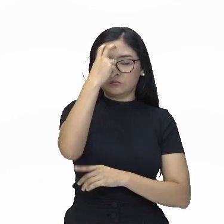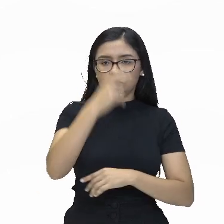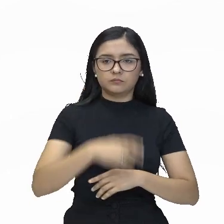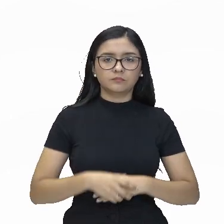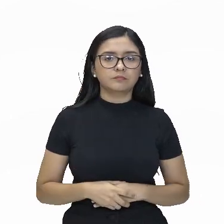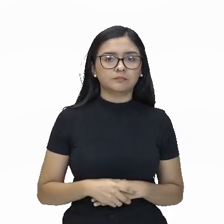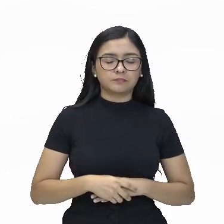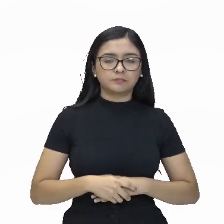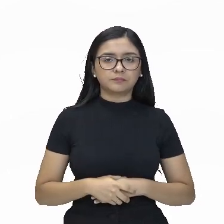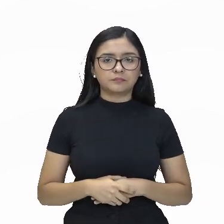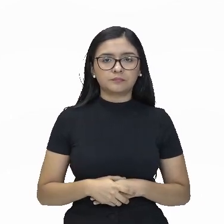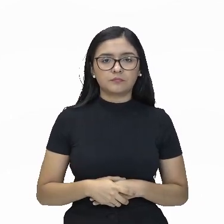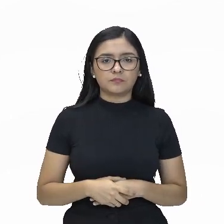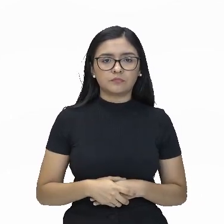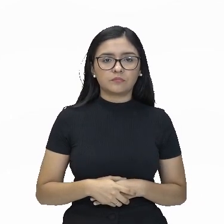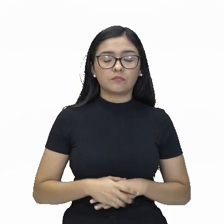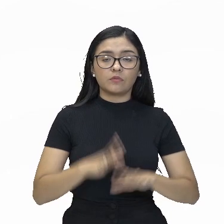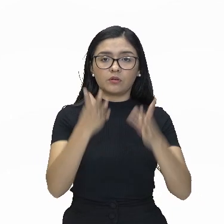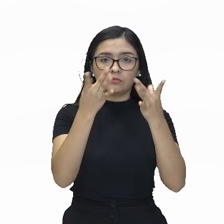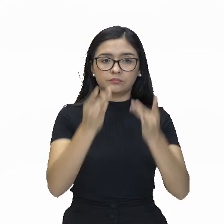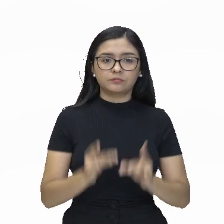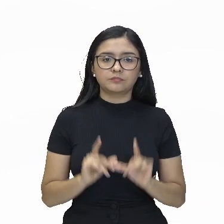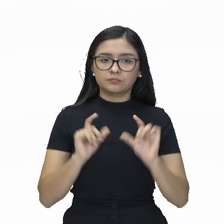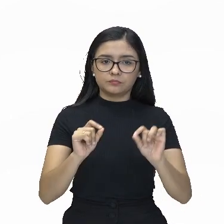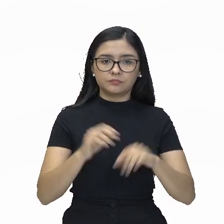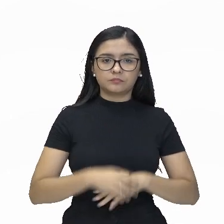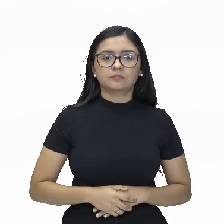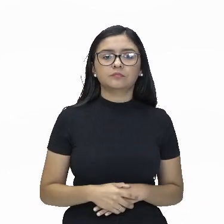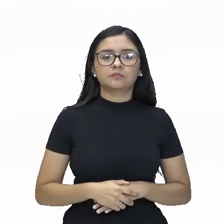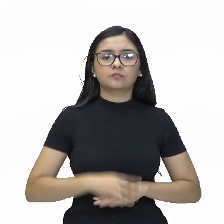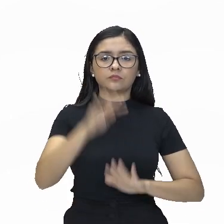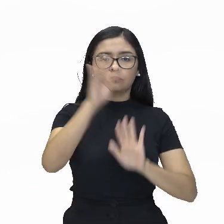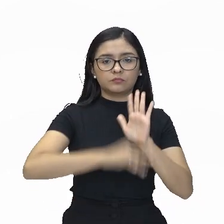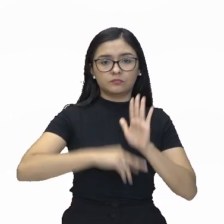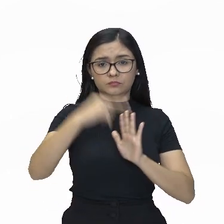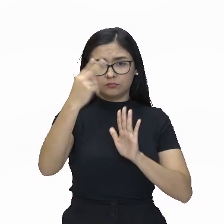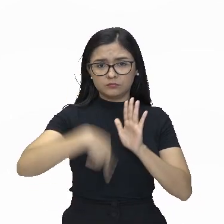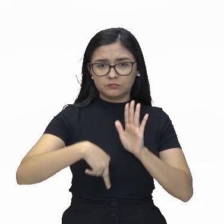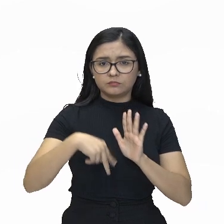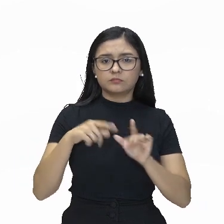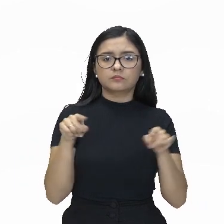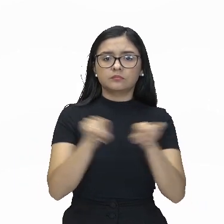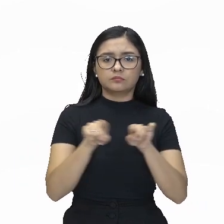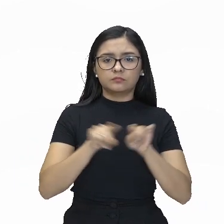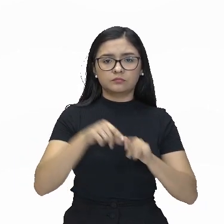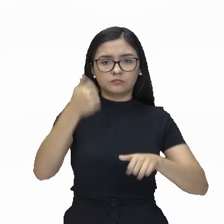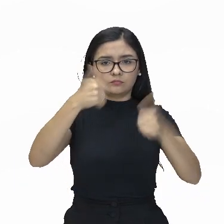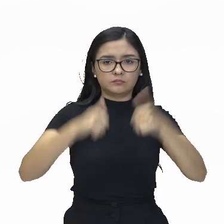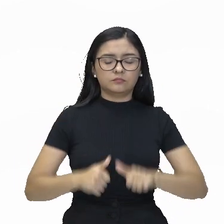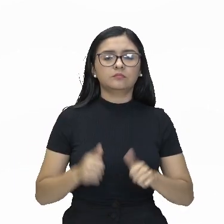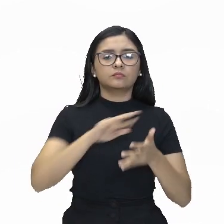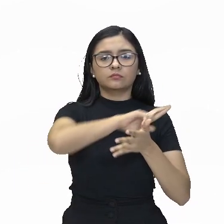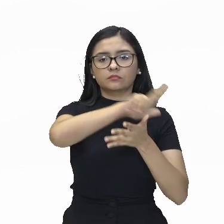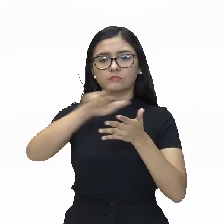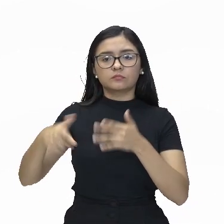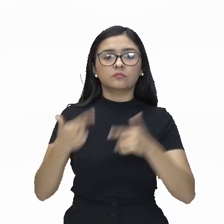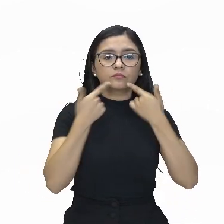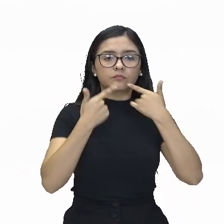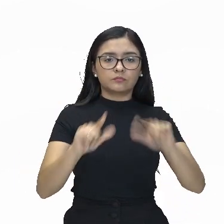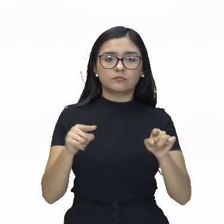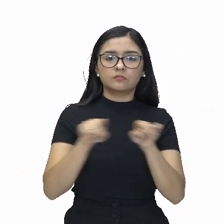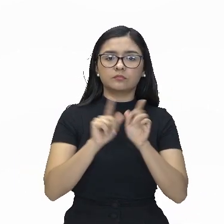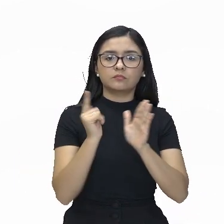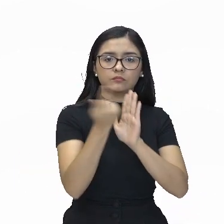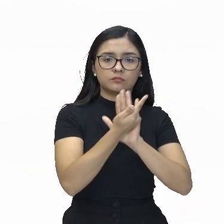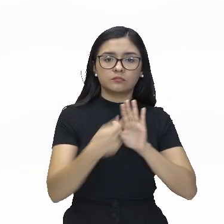culturais, etc. Detalhamento, leitura e análise de textos em diferentes linguagens